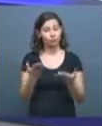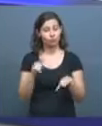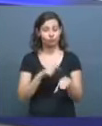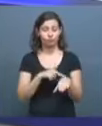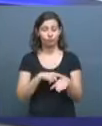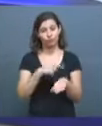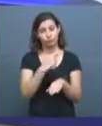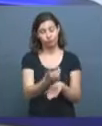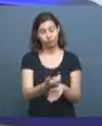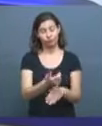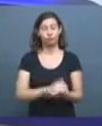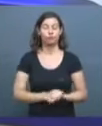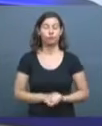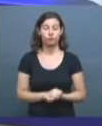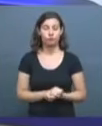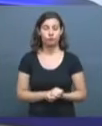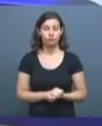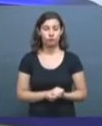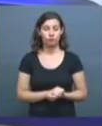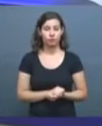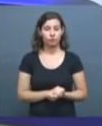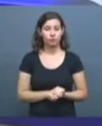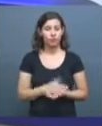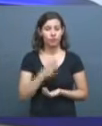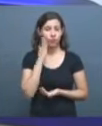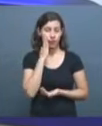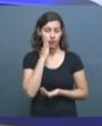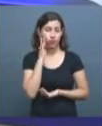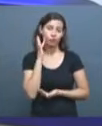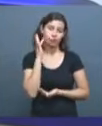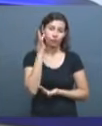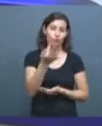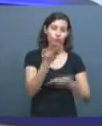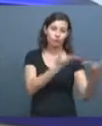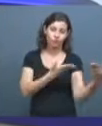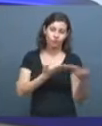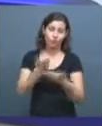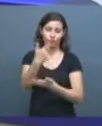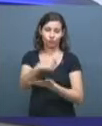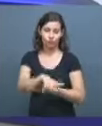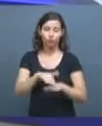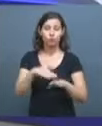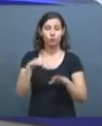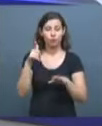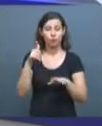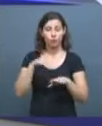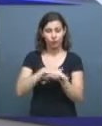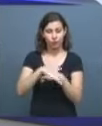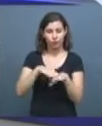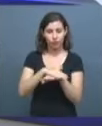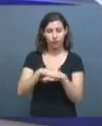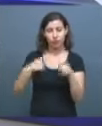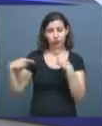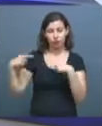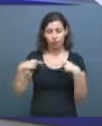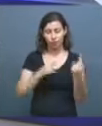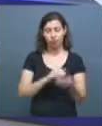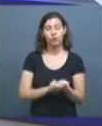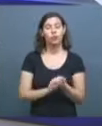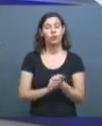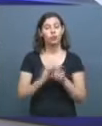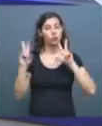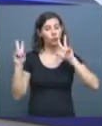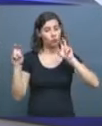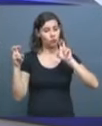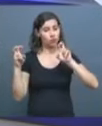tempo acabou. Mas tenho certeza que a gente vai convidá-los novamente para continuar a discussão desse assunto